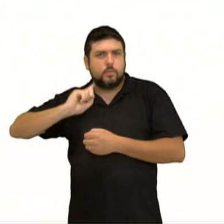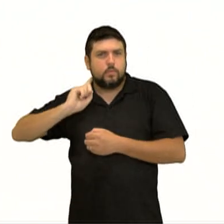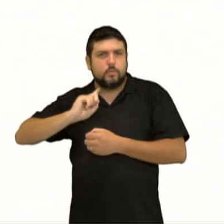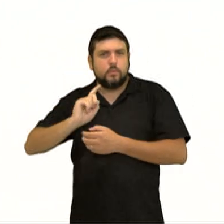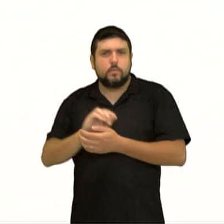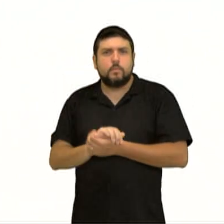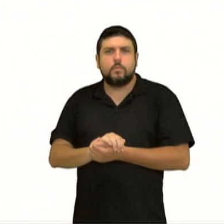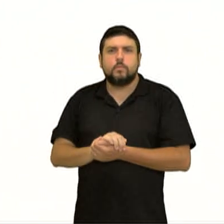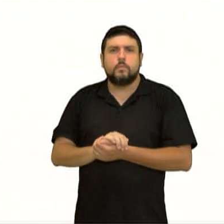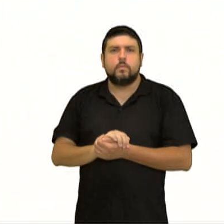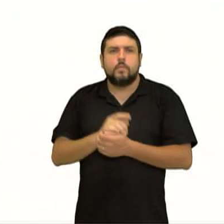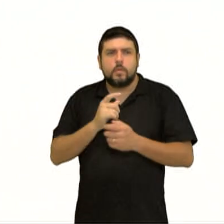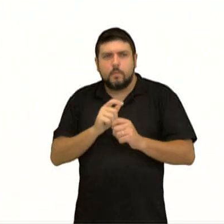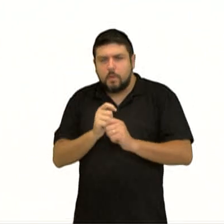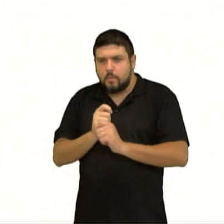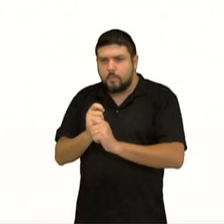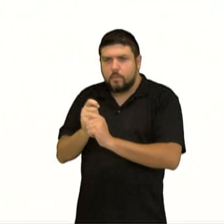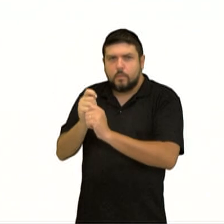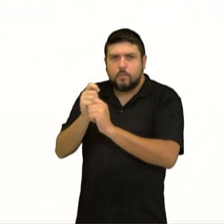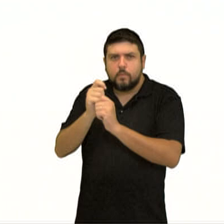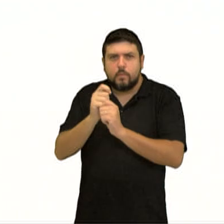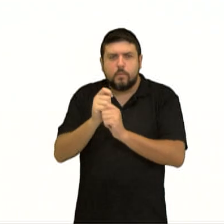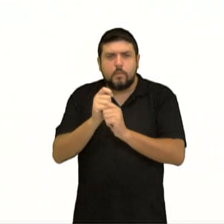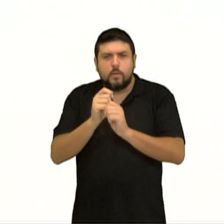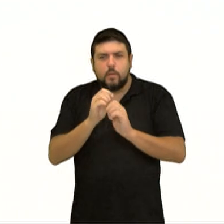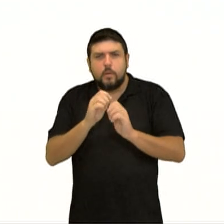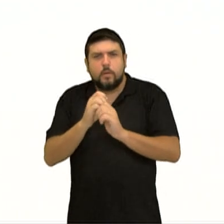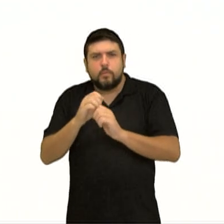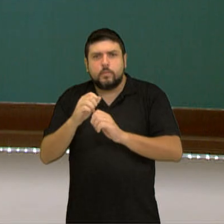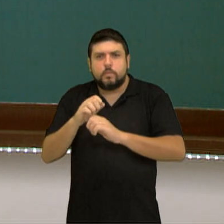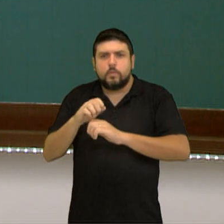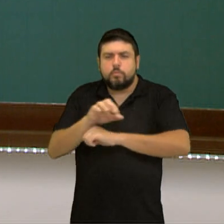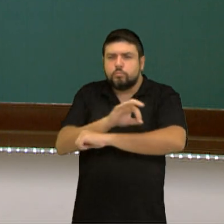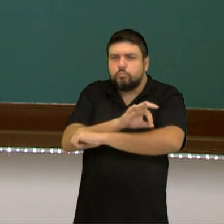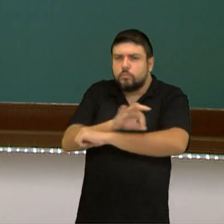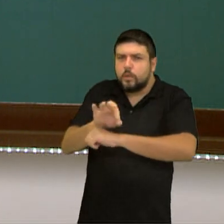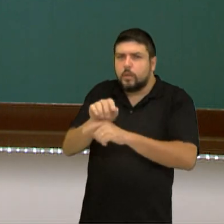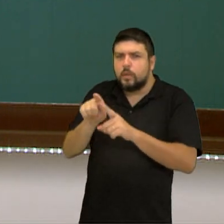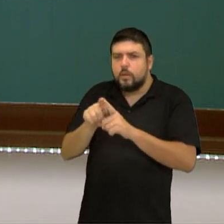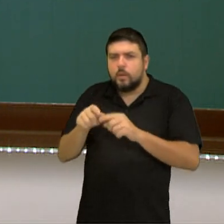entalhador, arquiteto e carpinteiro. Tá? Responda as